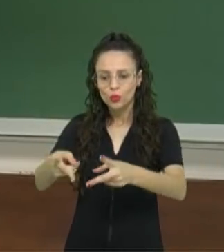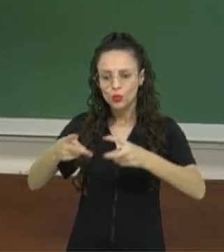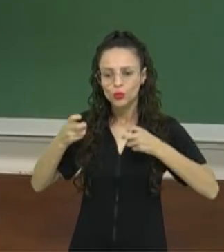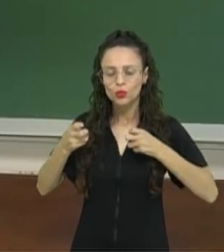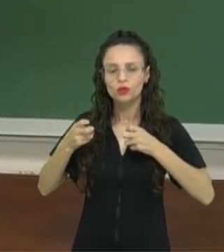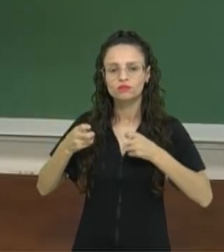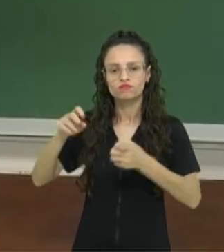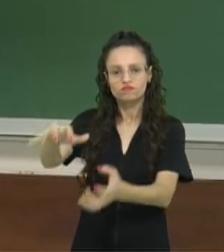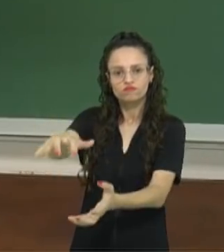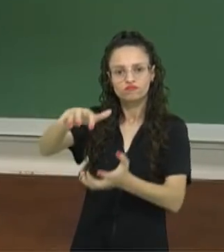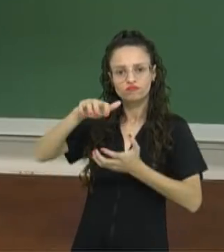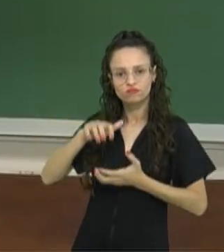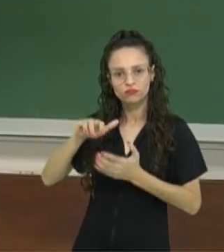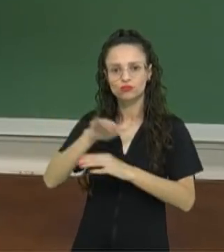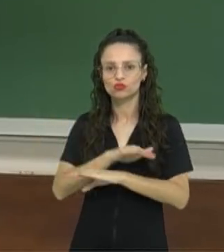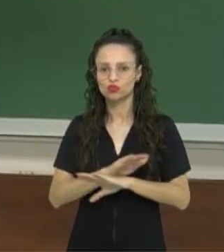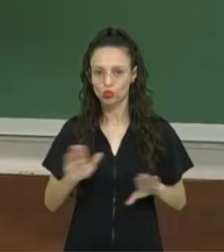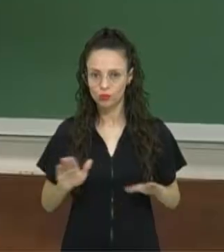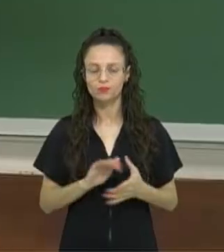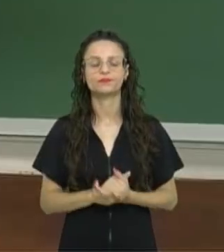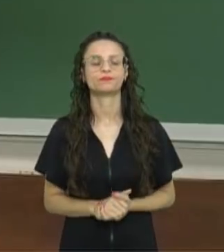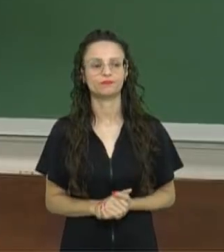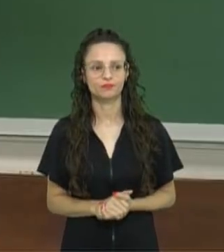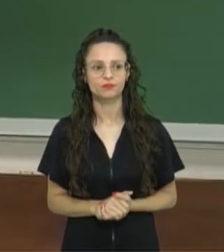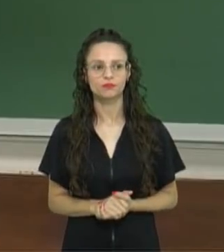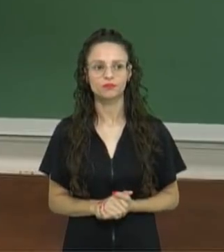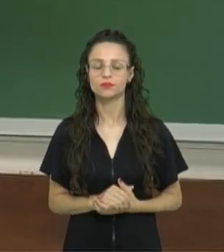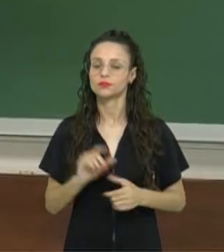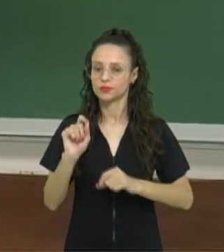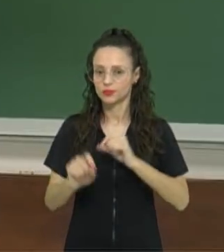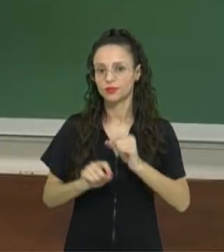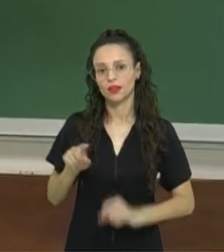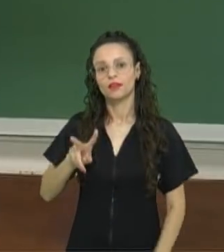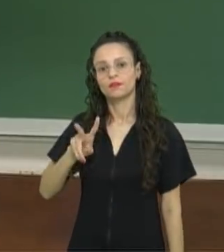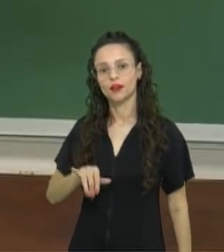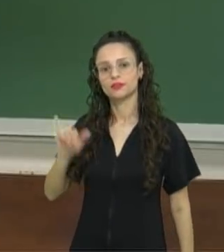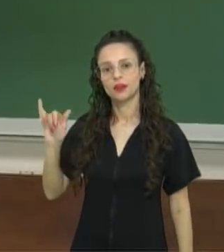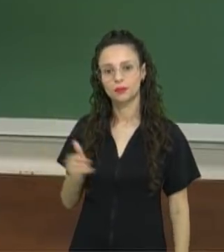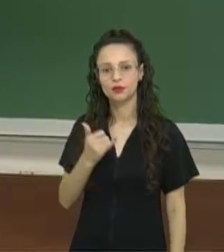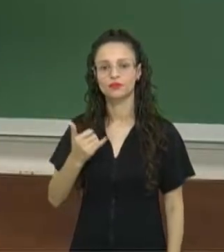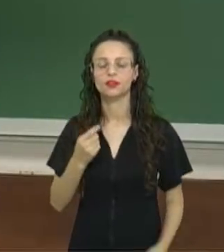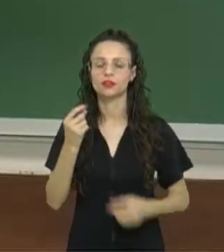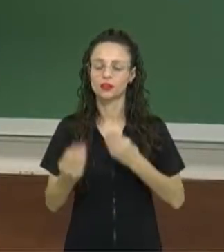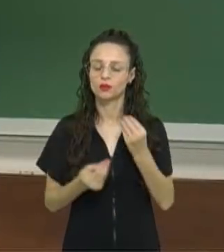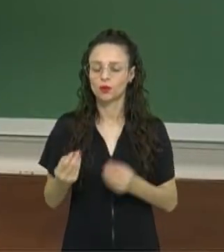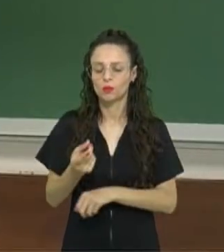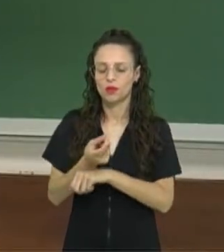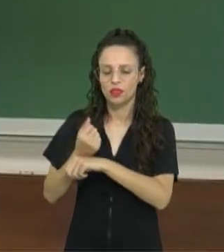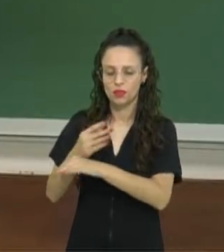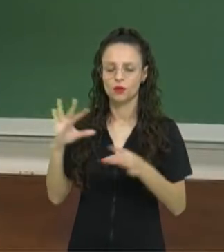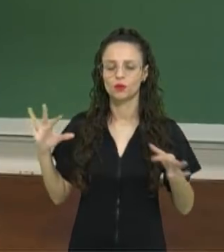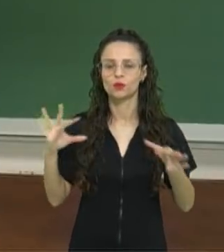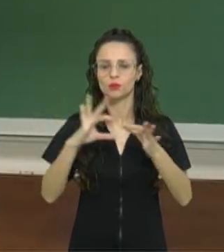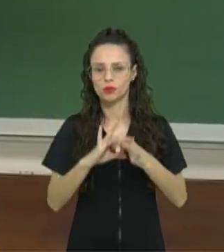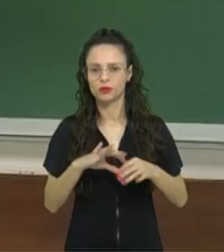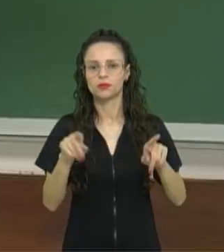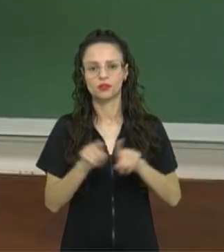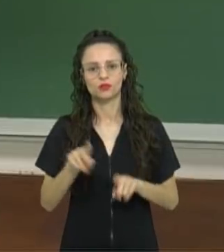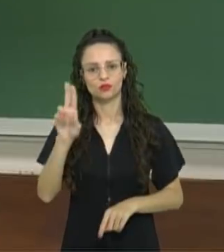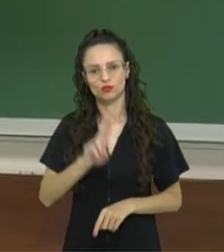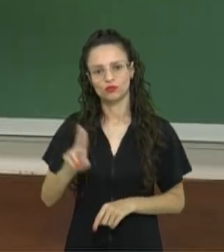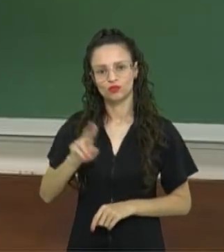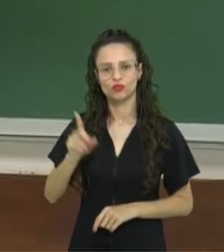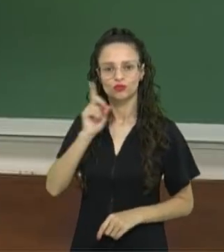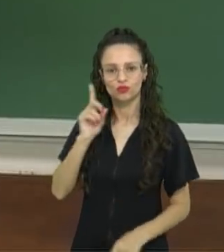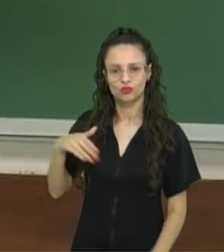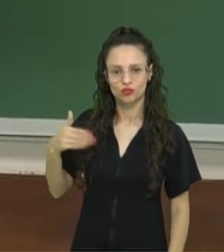retira esses recursos, né, da natureza, que ele vai ser aproveitado ali economicamente, né, ele vai utilizar no seu